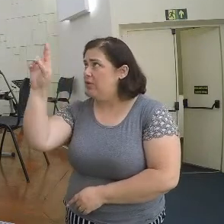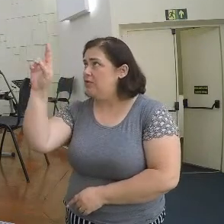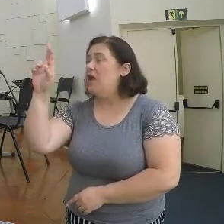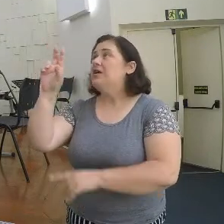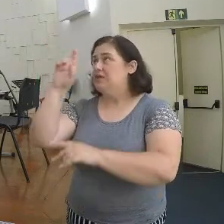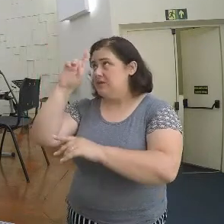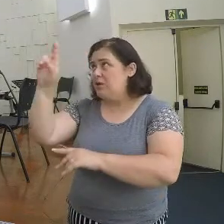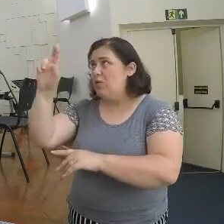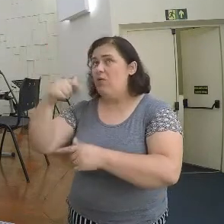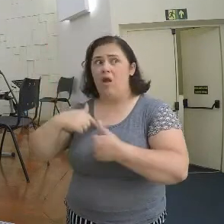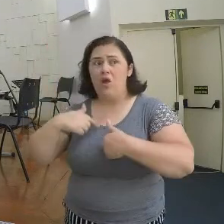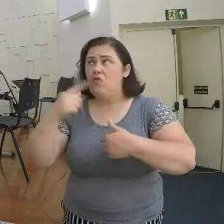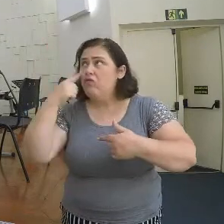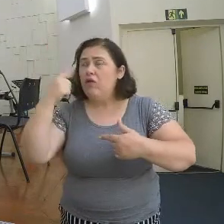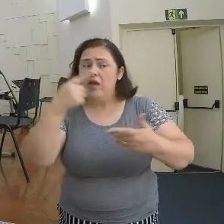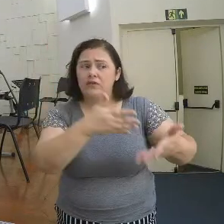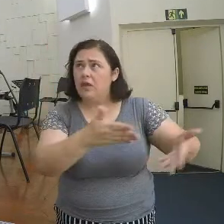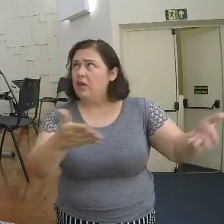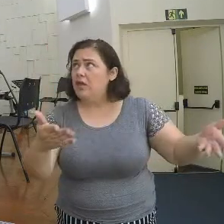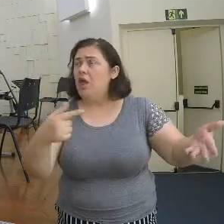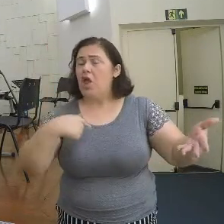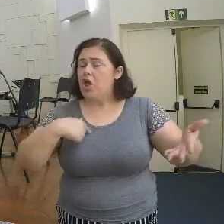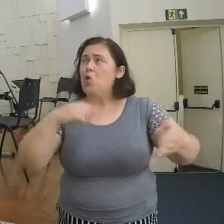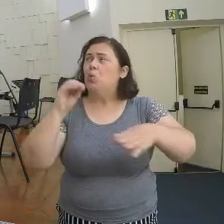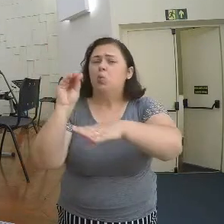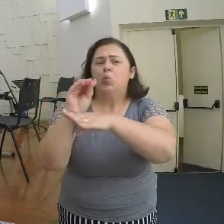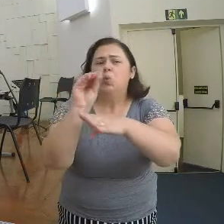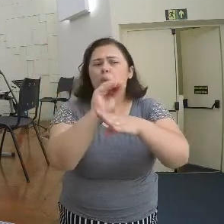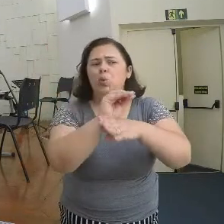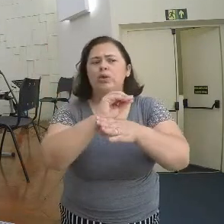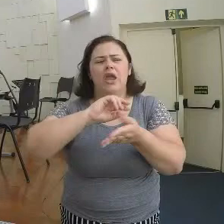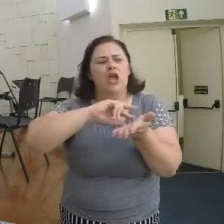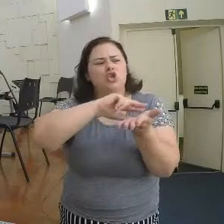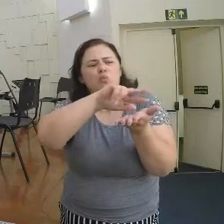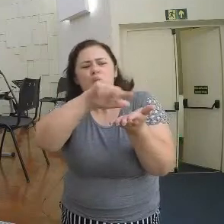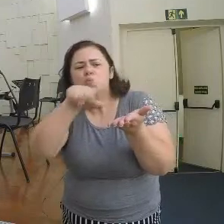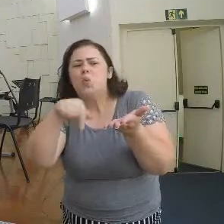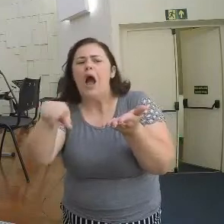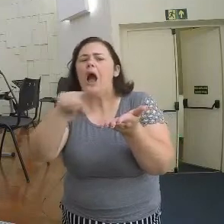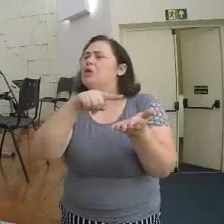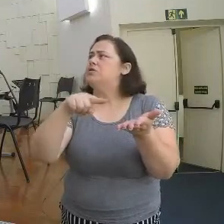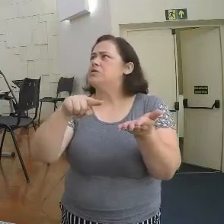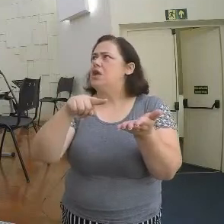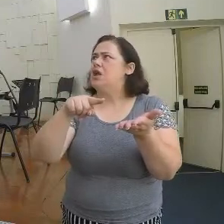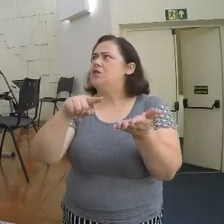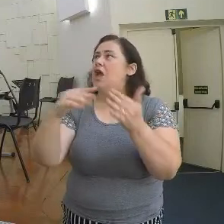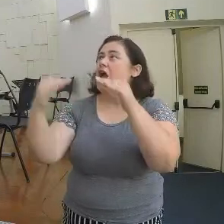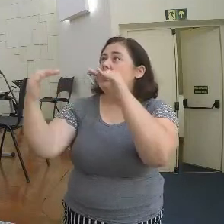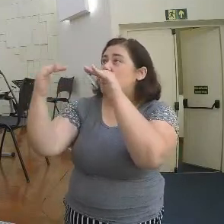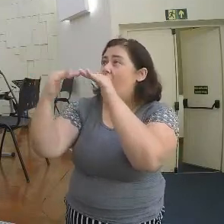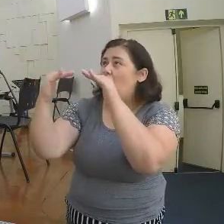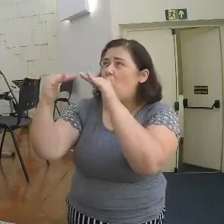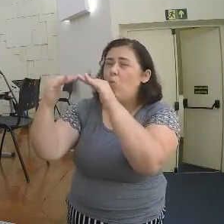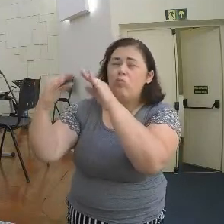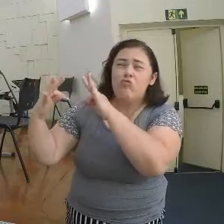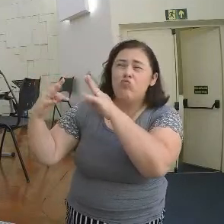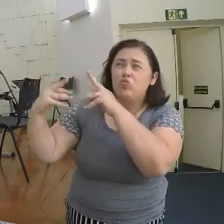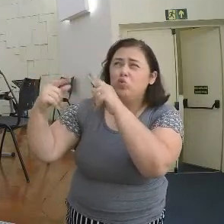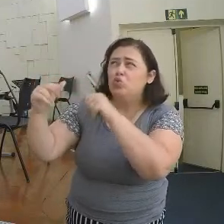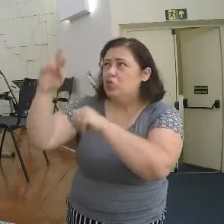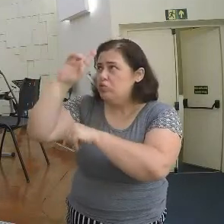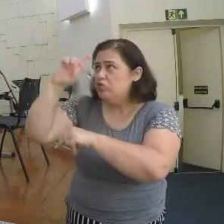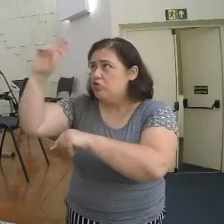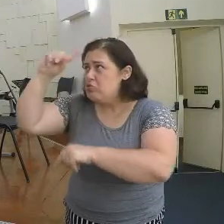ao levita e ao estrangeiro e ao órfão e à viúva, segundo todos os teus mandamentos que me